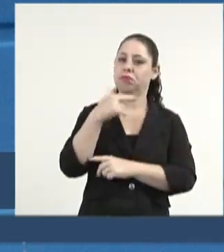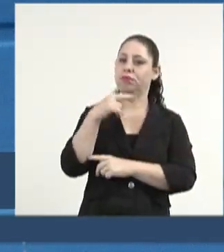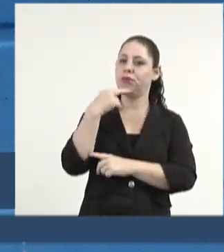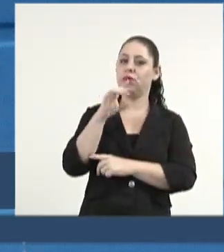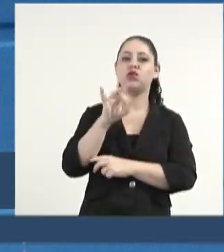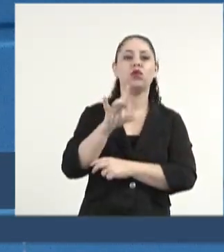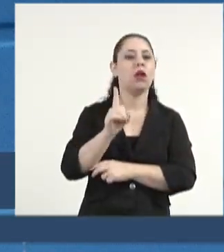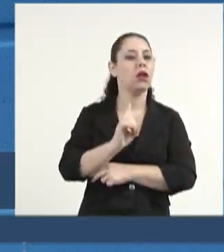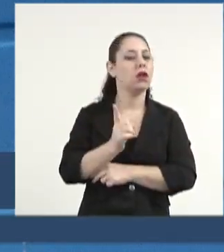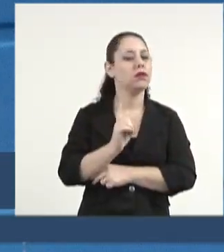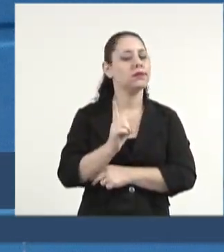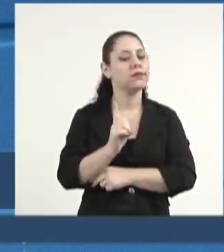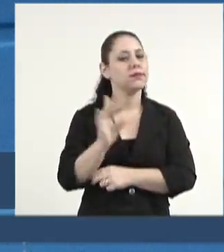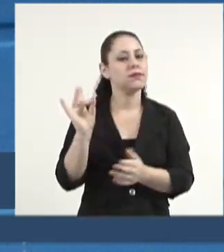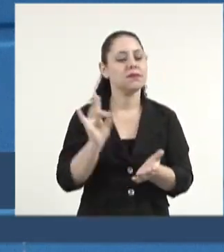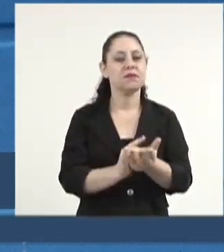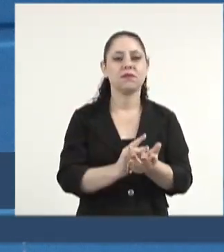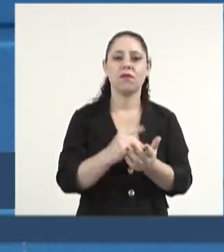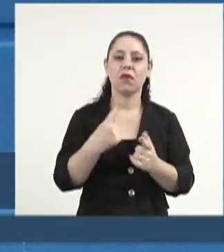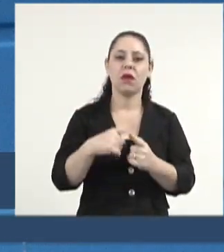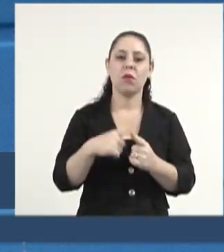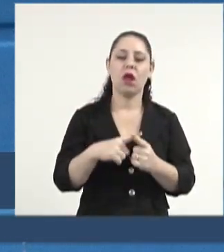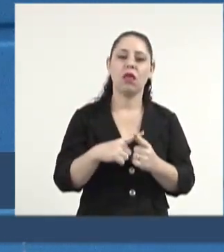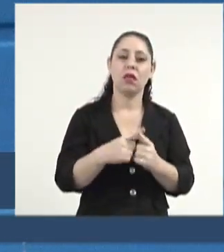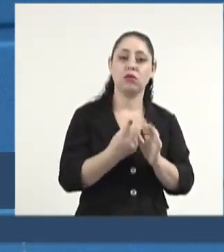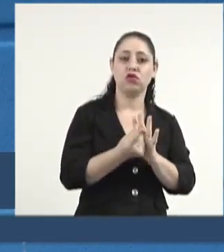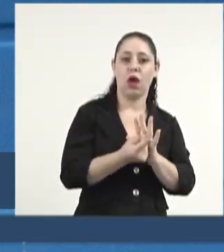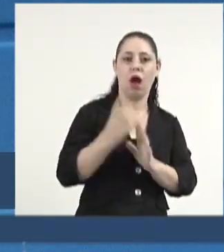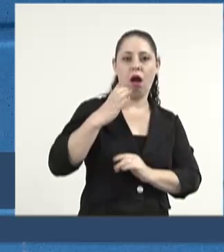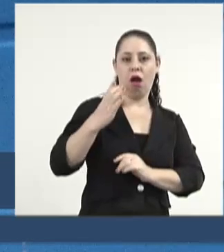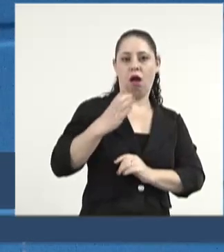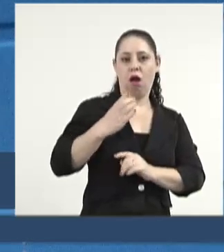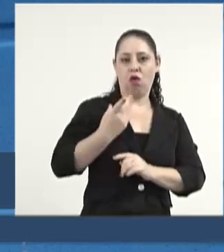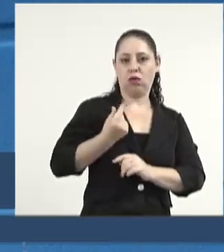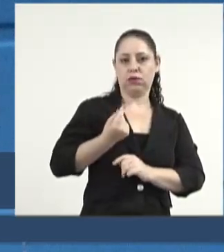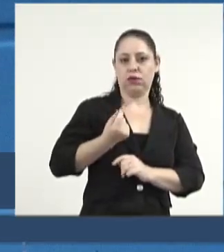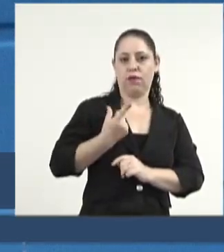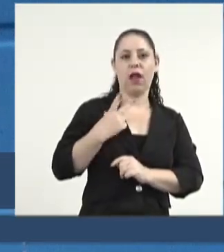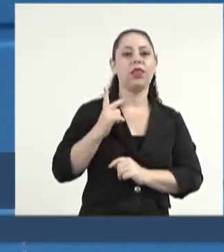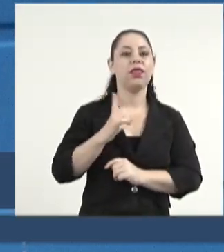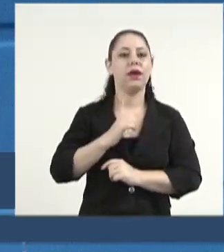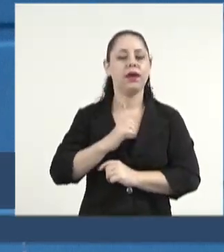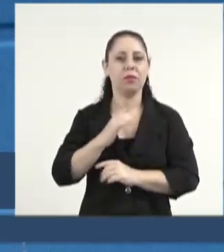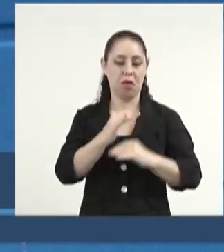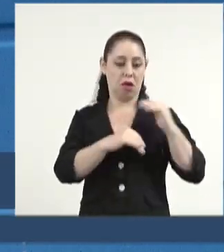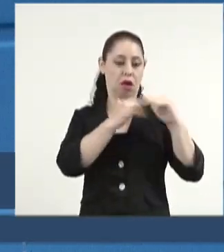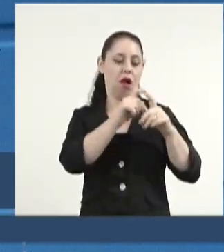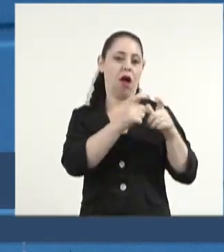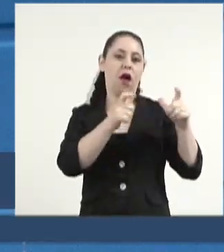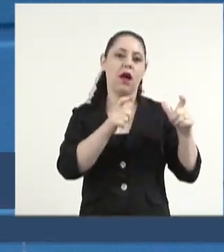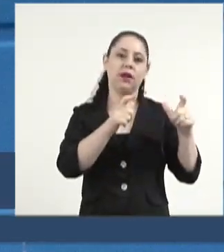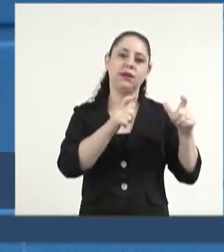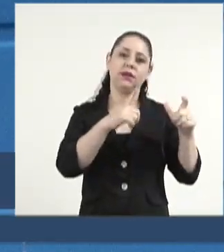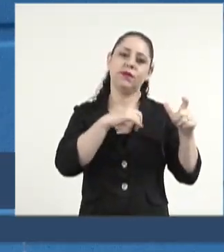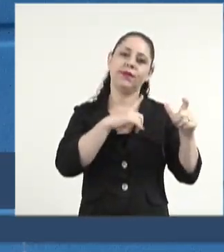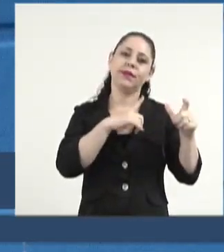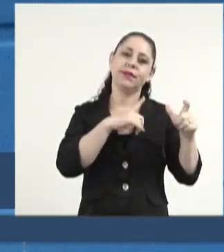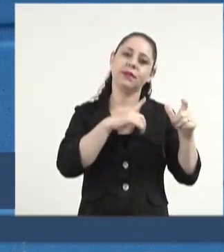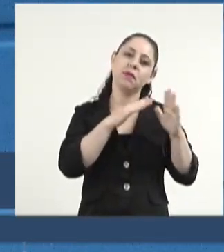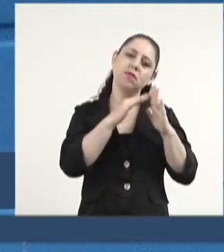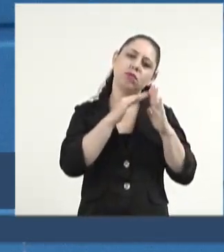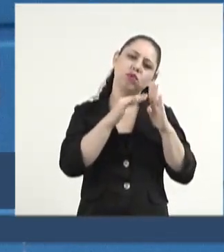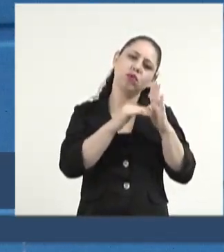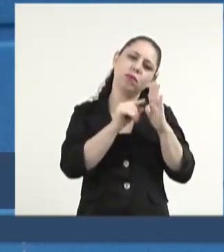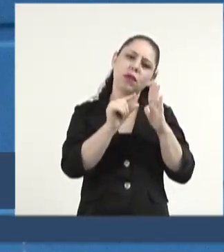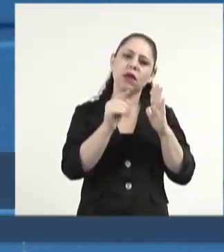o setor, na verdade, está chorando de barriga cheia, como se o setor estivesse bem, com prosperidade, e tivesse uma pequena